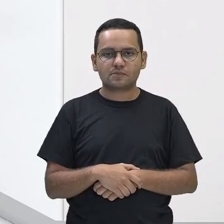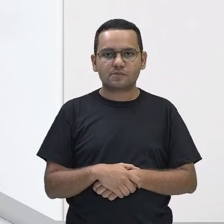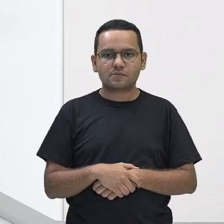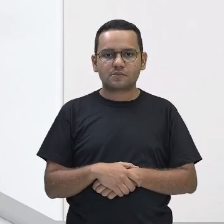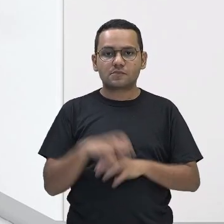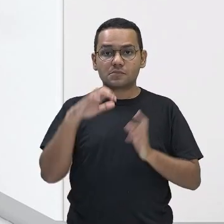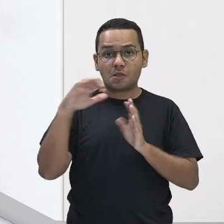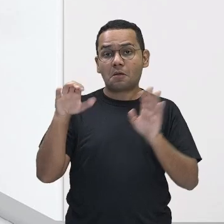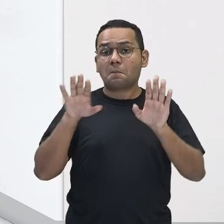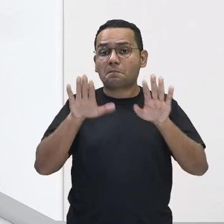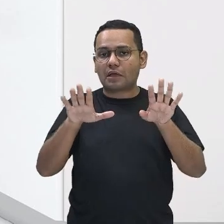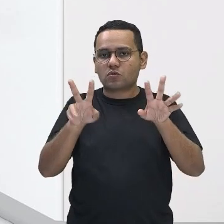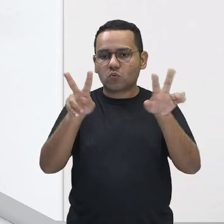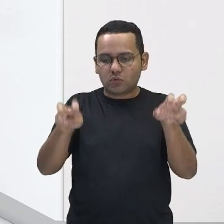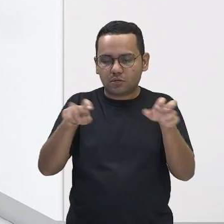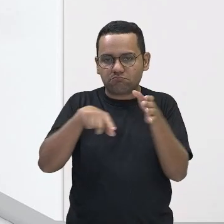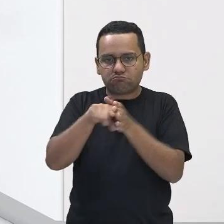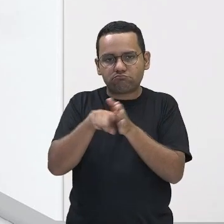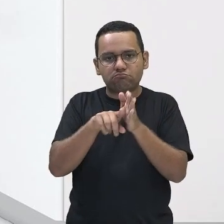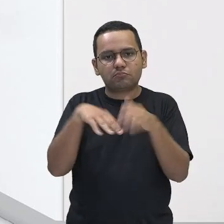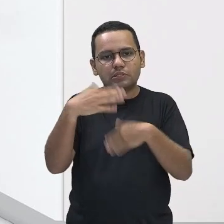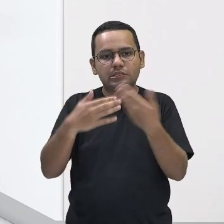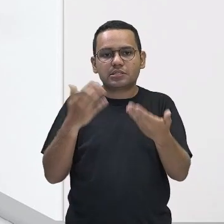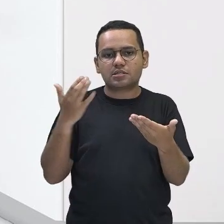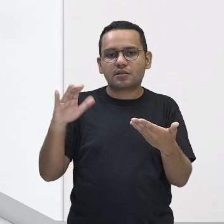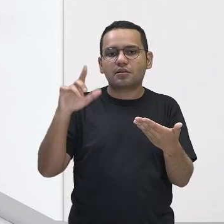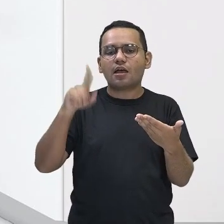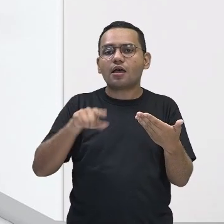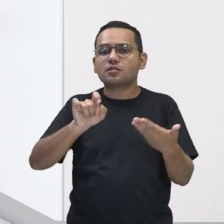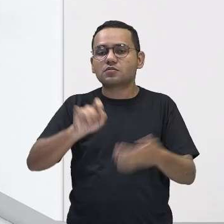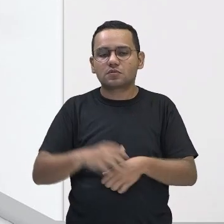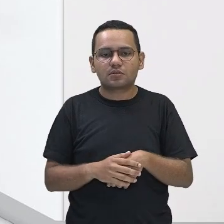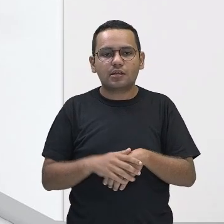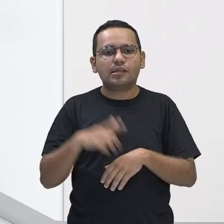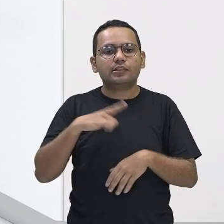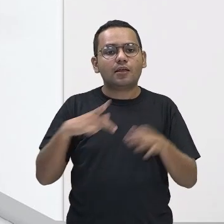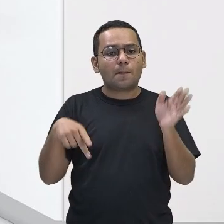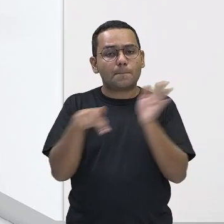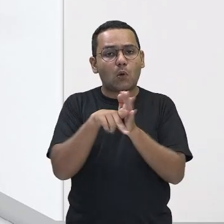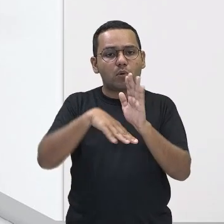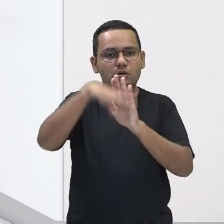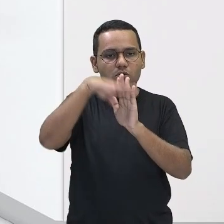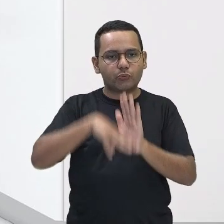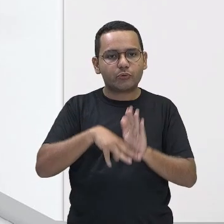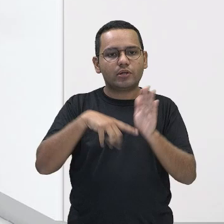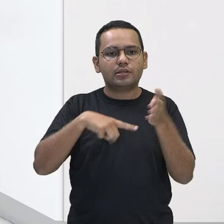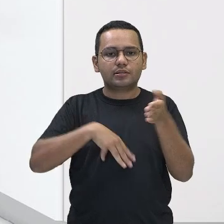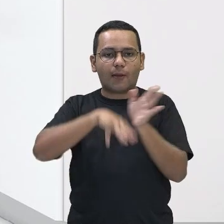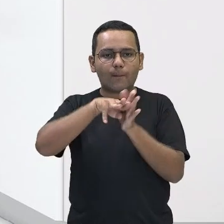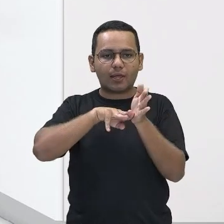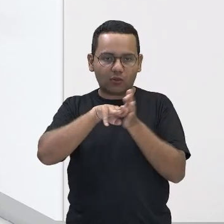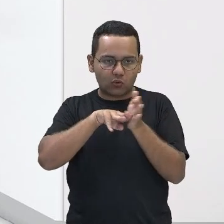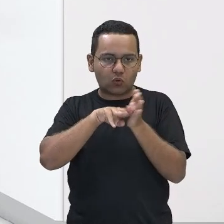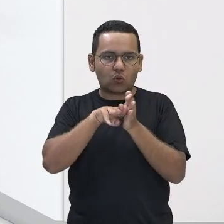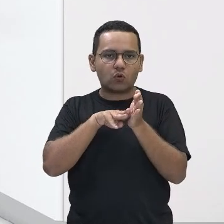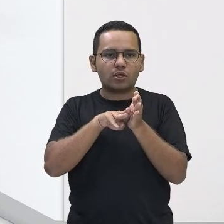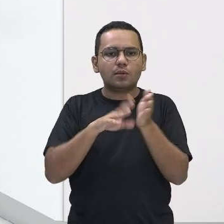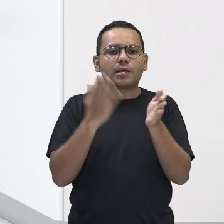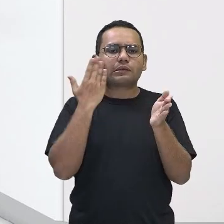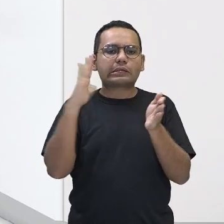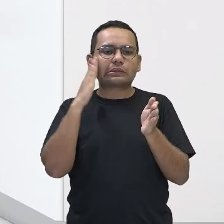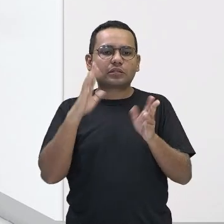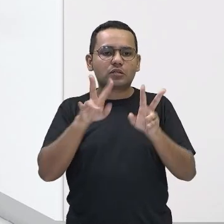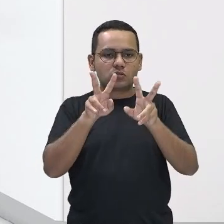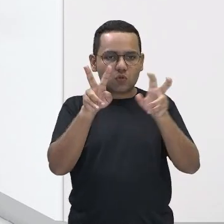um processo sistemático que utiliza métodos científicos para compreender